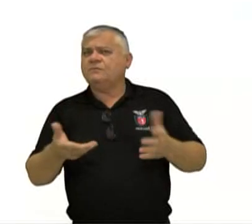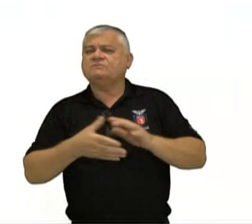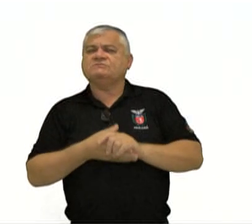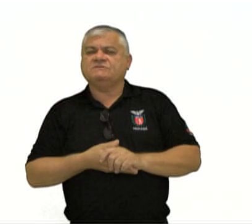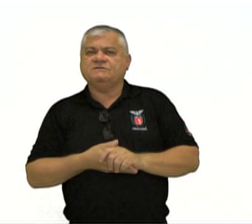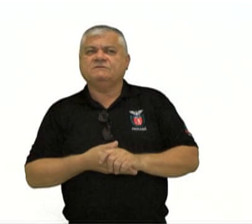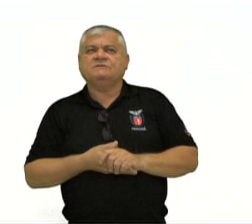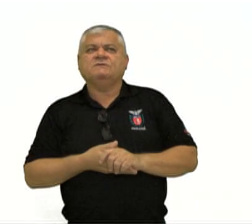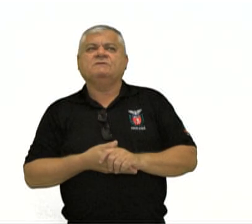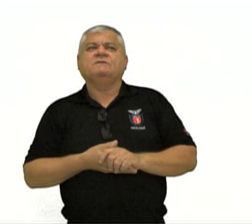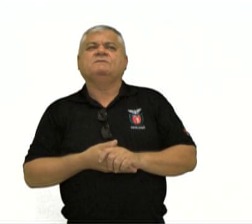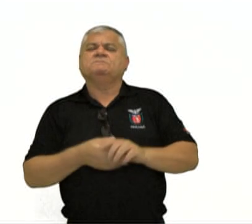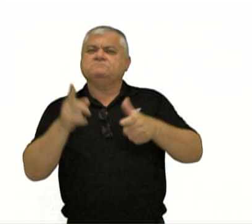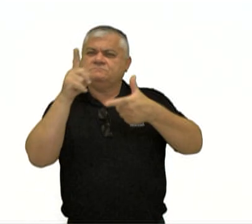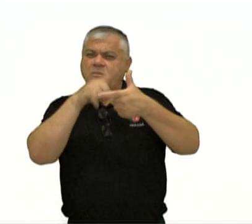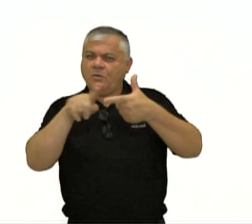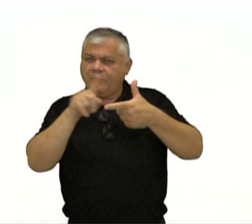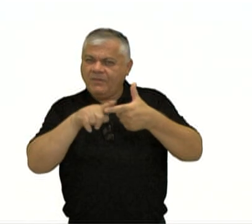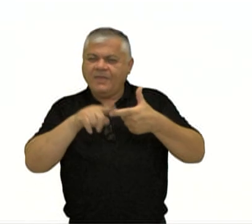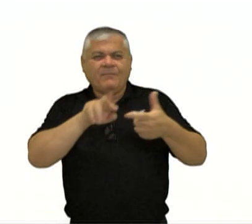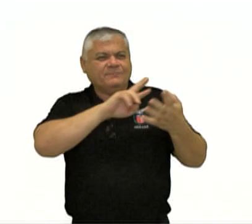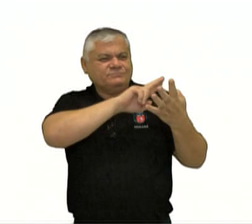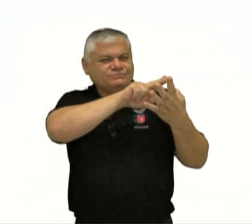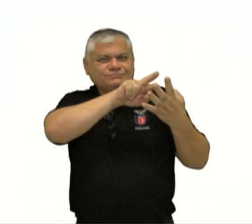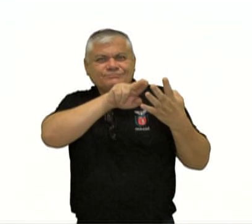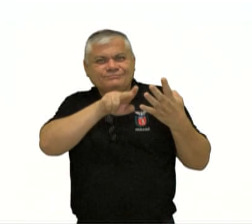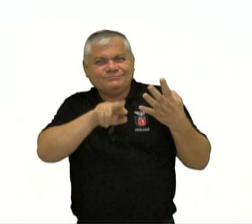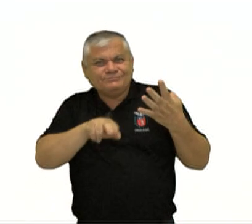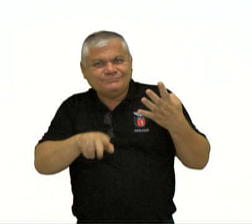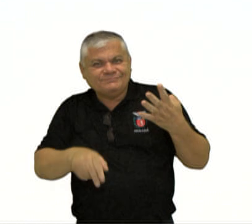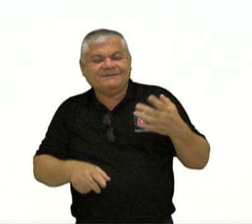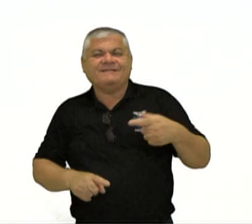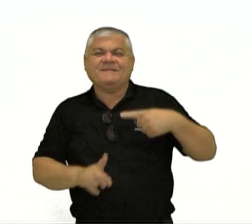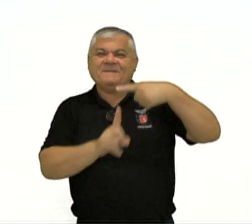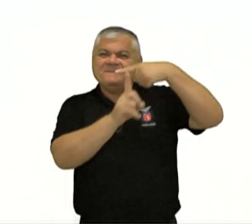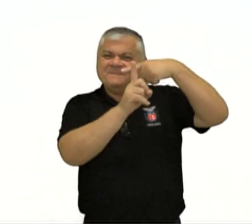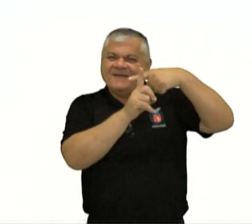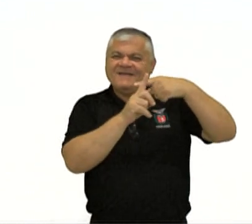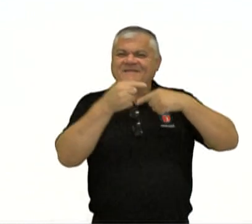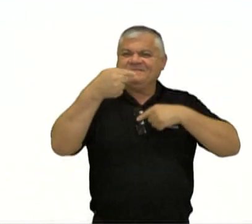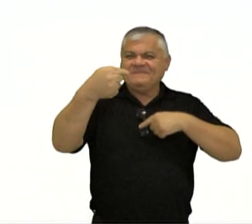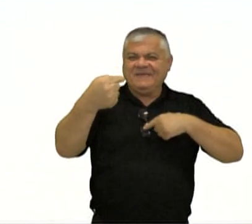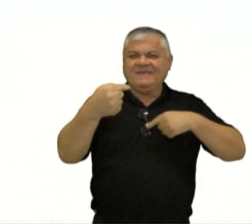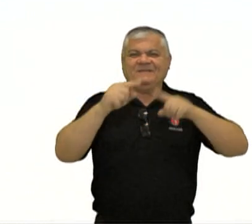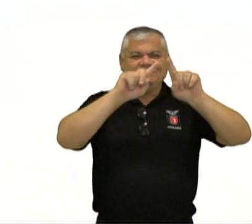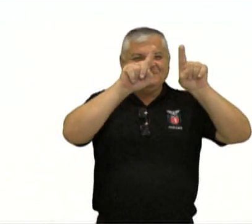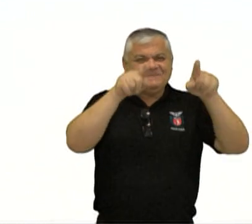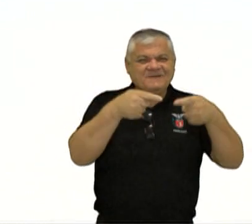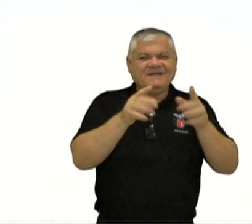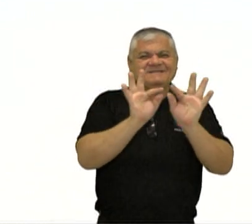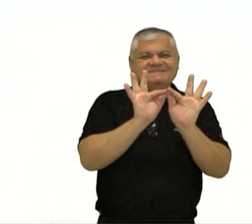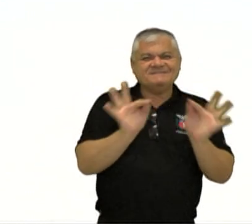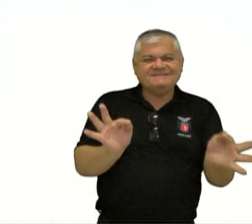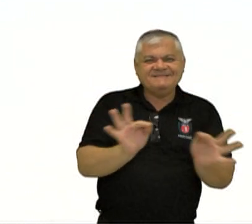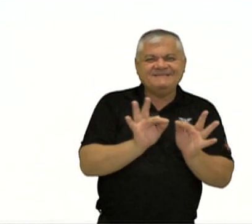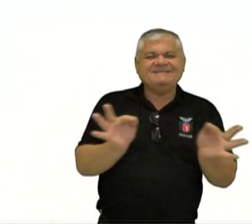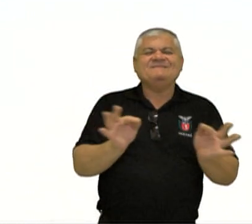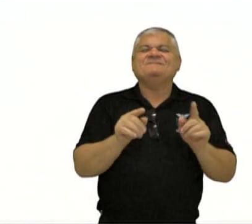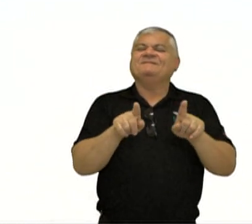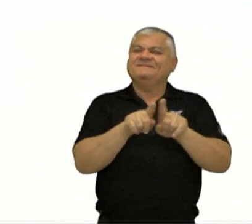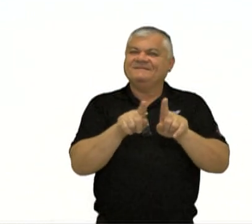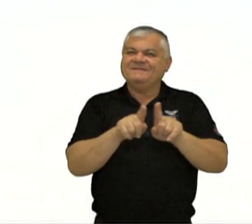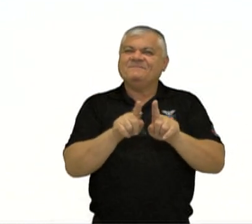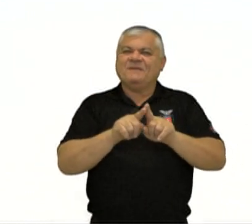gente resolveu várias situações problemas através da adição de números inteiros. A gente usou a notação simplificada